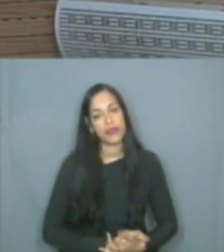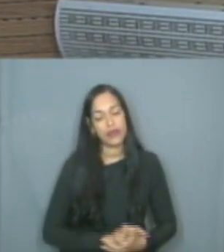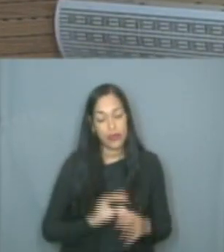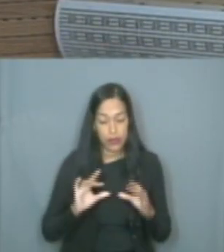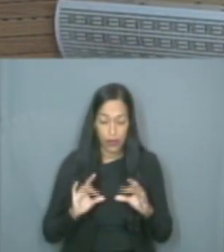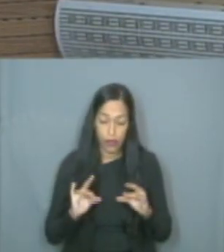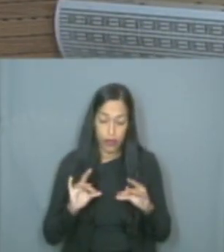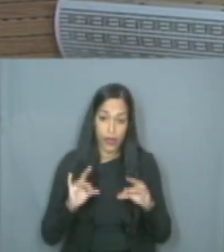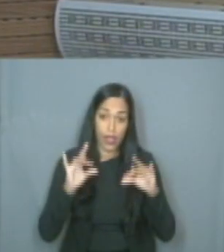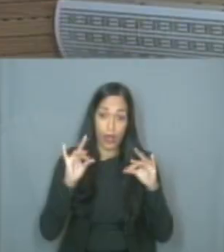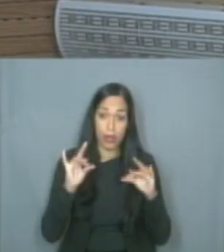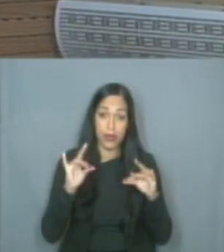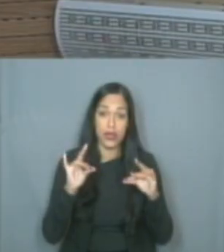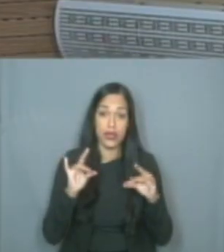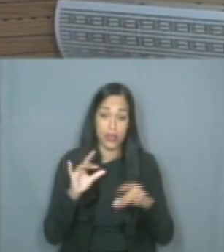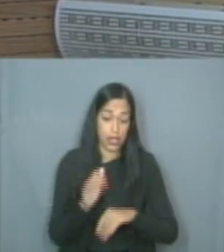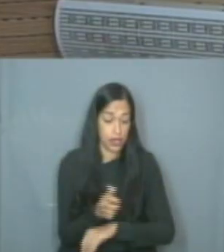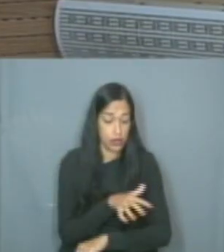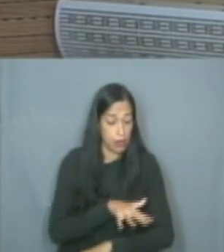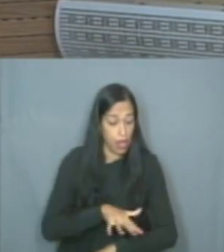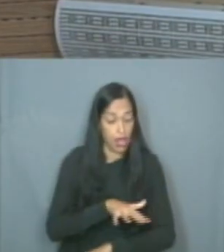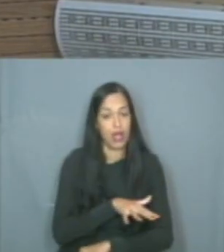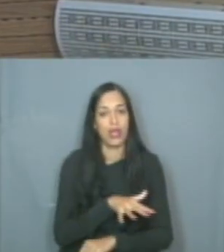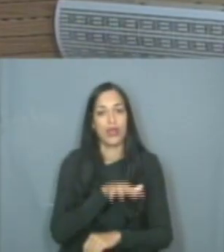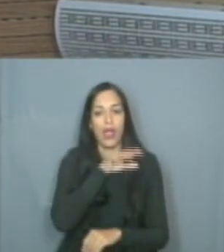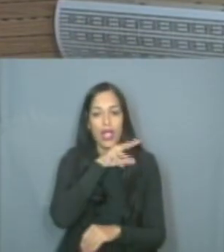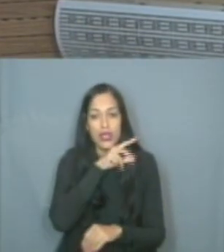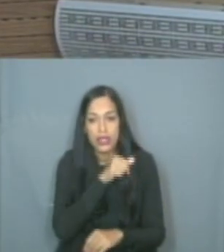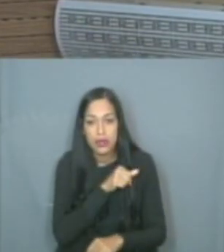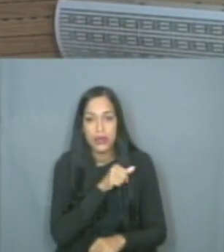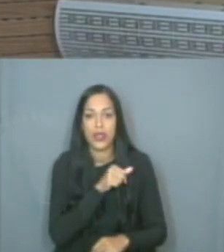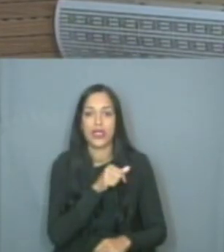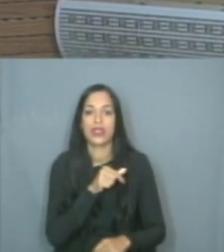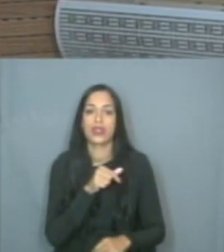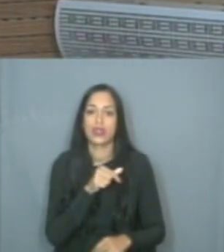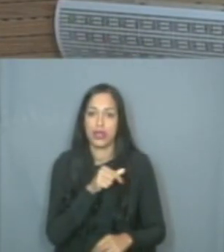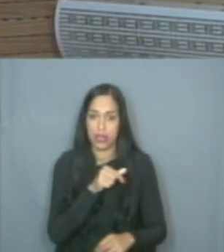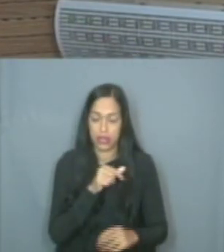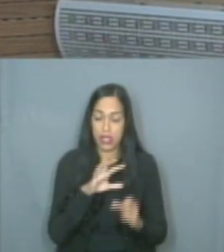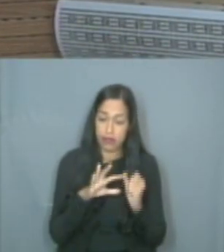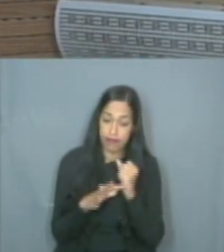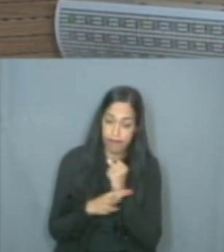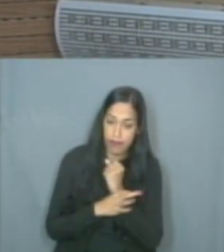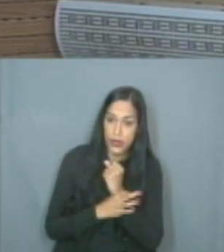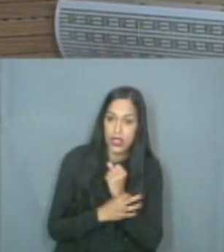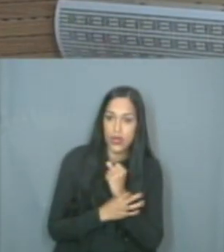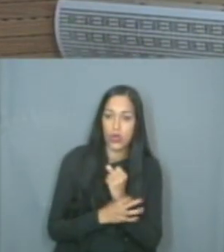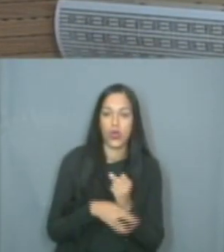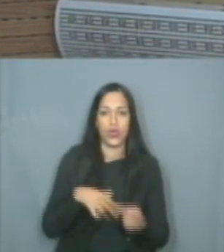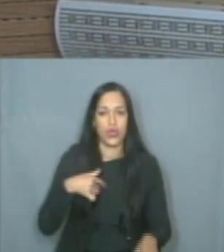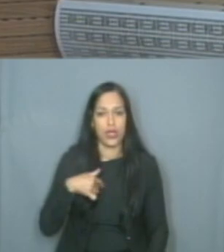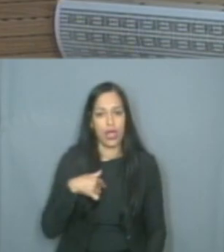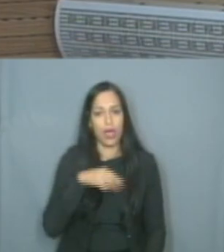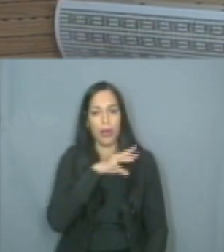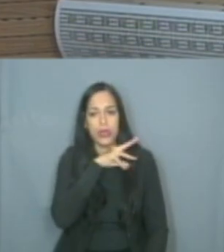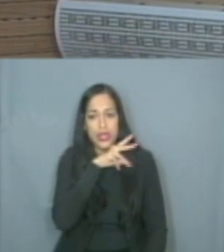especialmente esses parques que são desenhados para esses animais, tendo essa travessia segura para os animais e seus